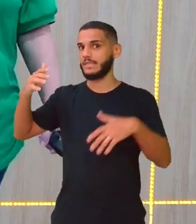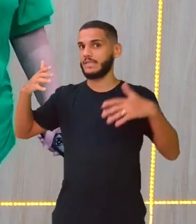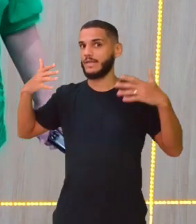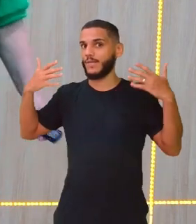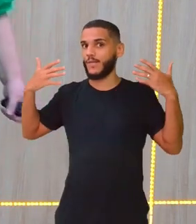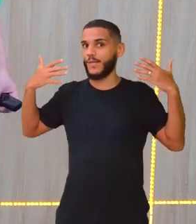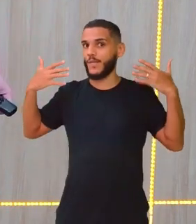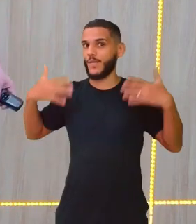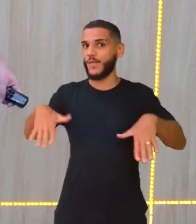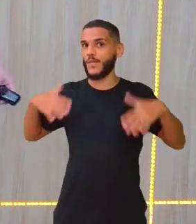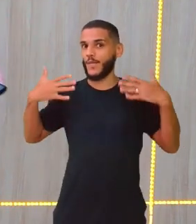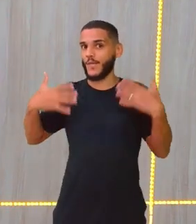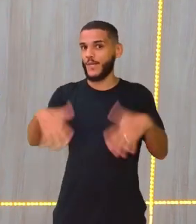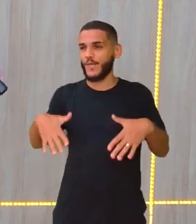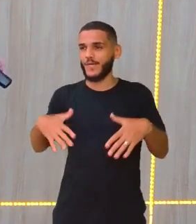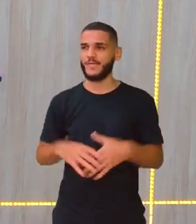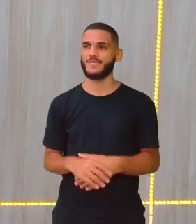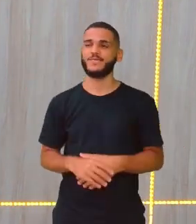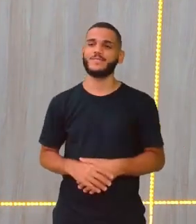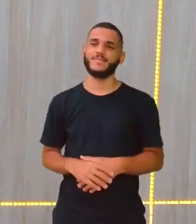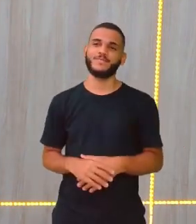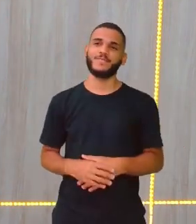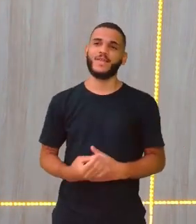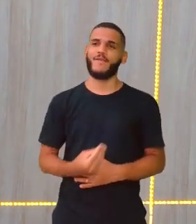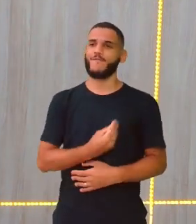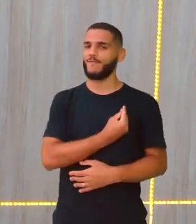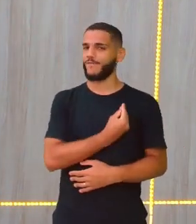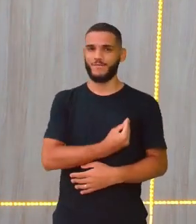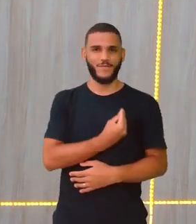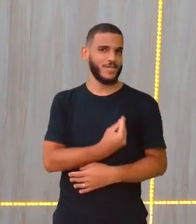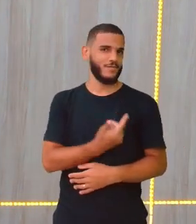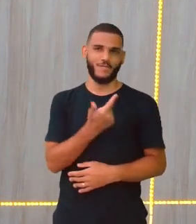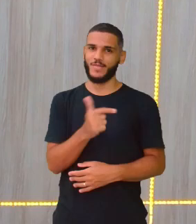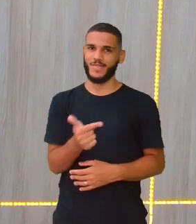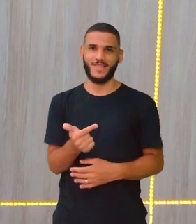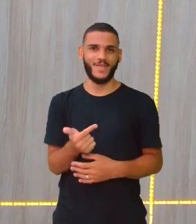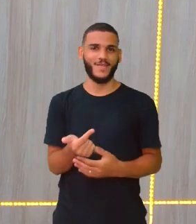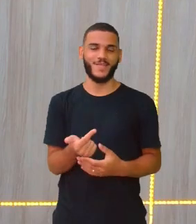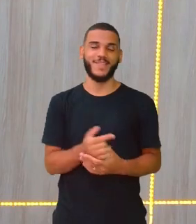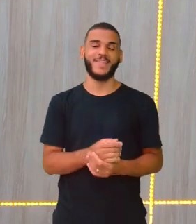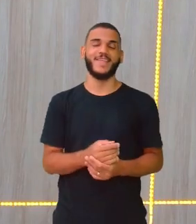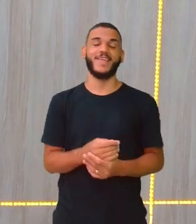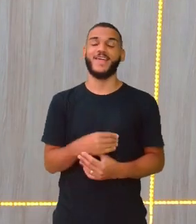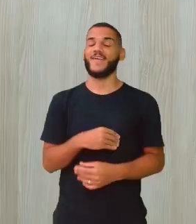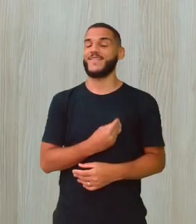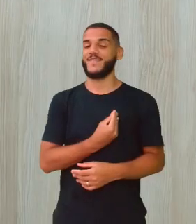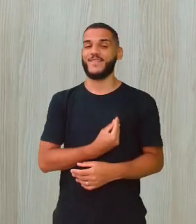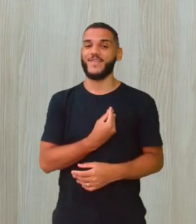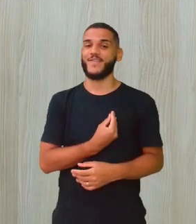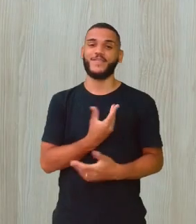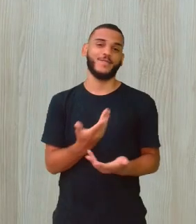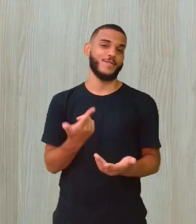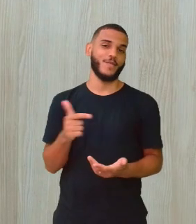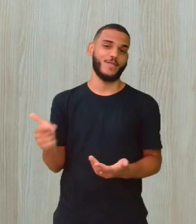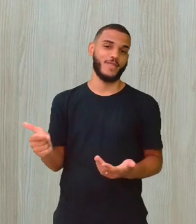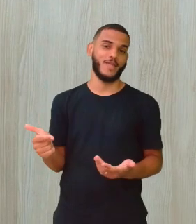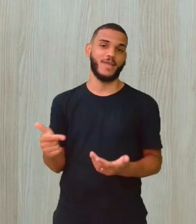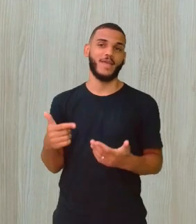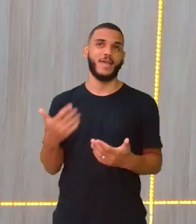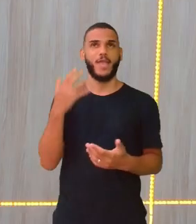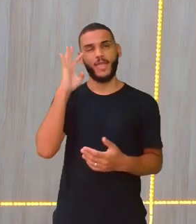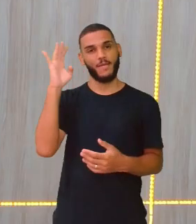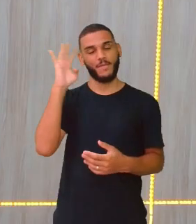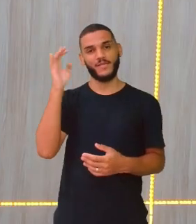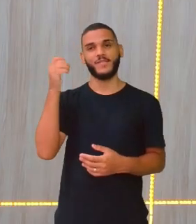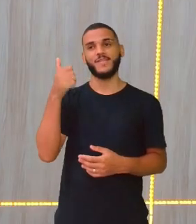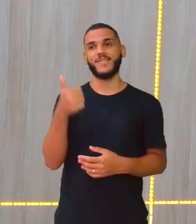Se a gente não vai estar vivo na 50ª, imagina na 100ª edição da Copa. Muitas copas.